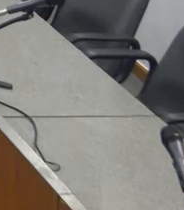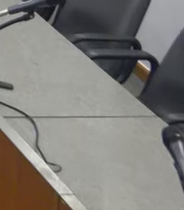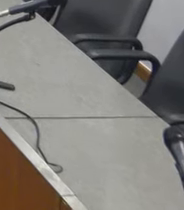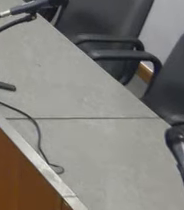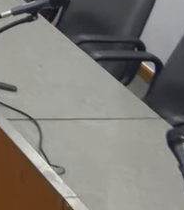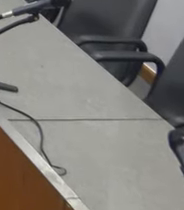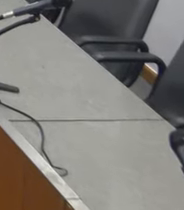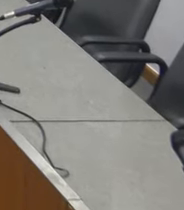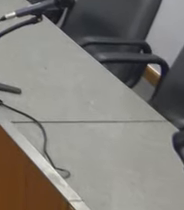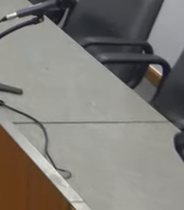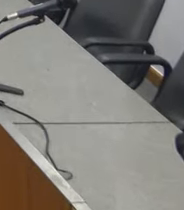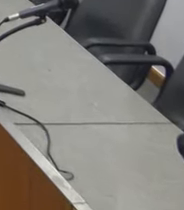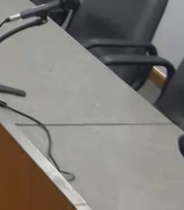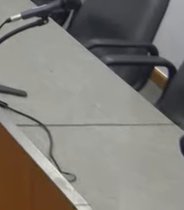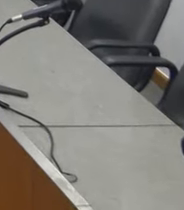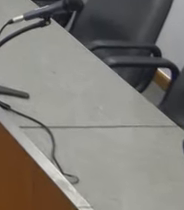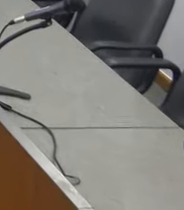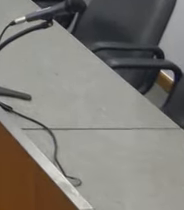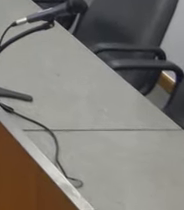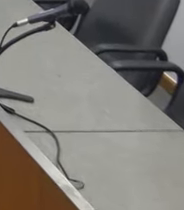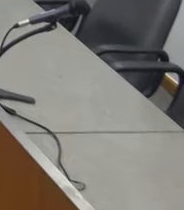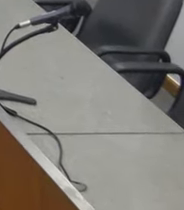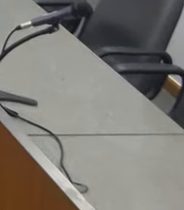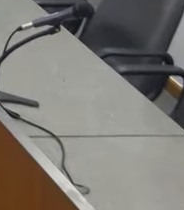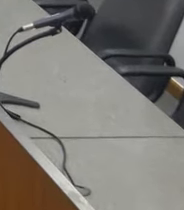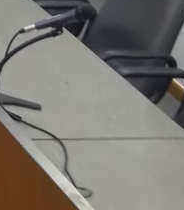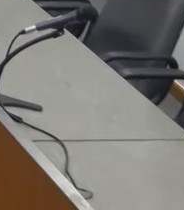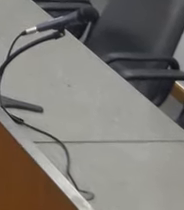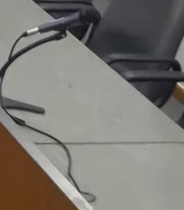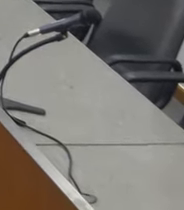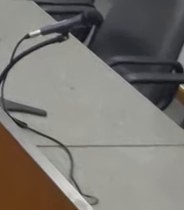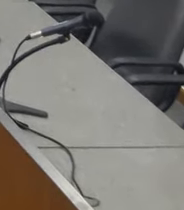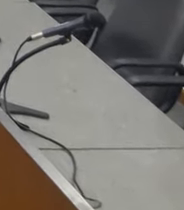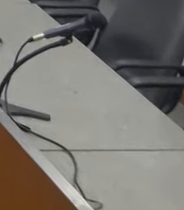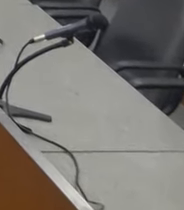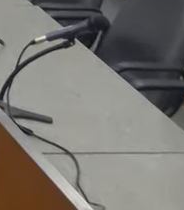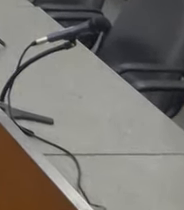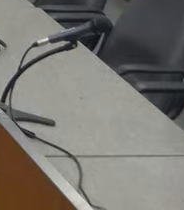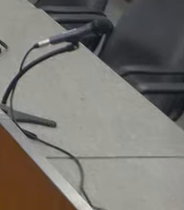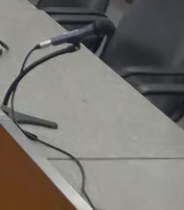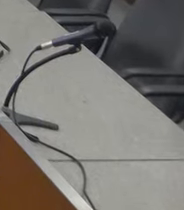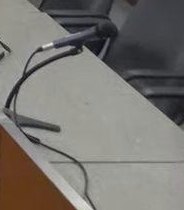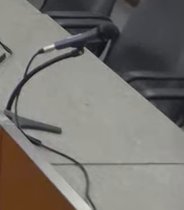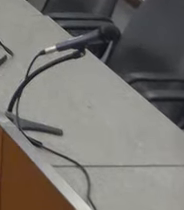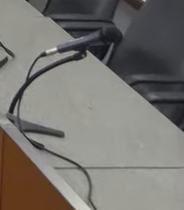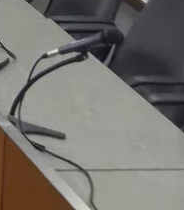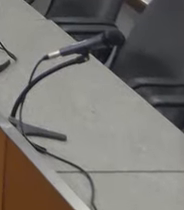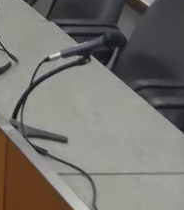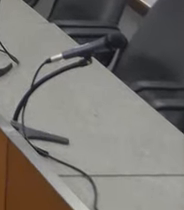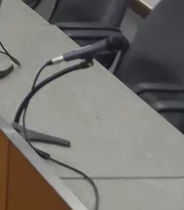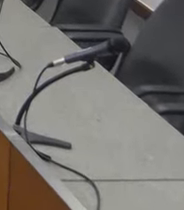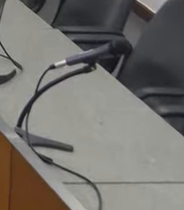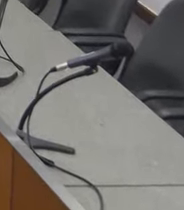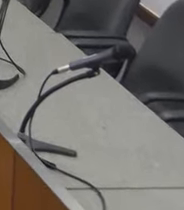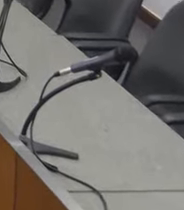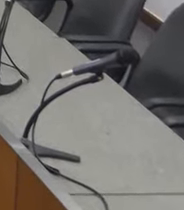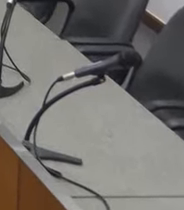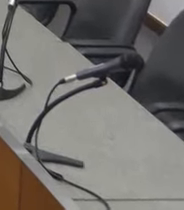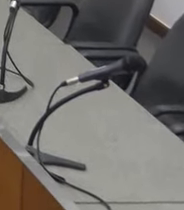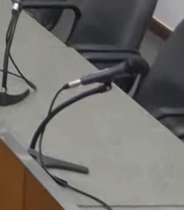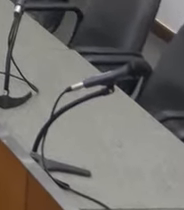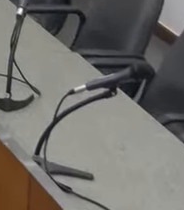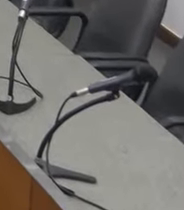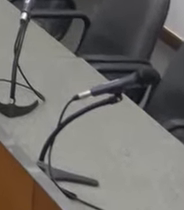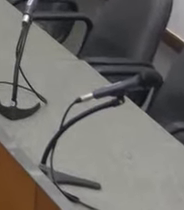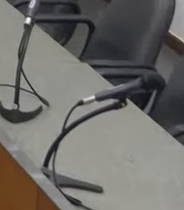uso do craque e Outras Drogas da segunda sessão Legislativa ordinária da 20ª legislatura foram convidados para essa reunião as comissões de direitos humanos e